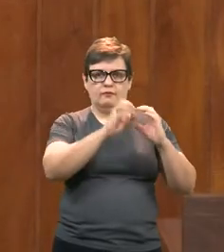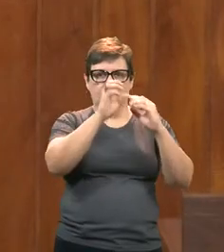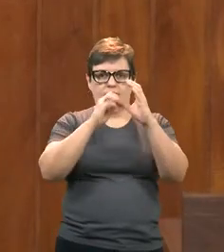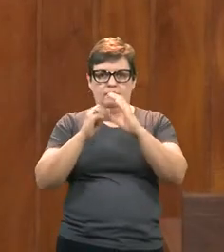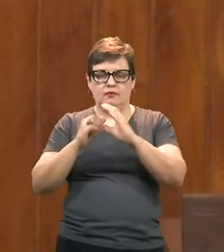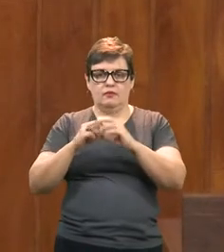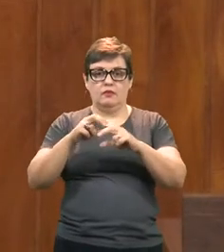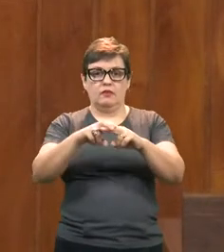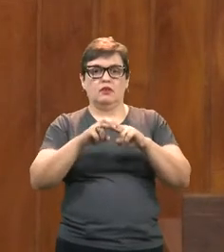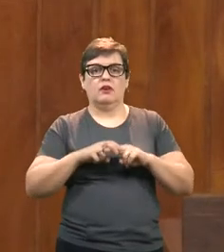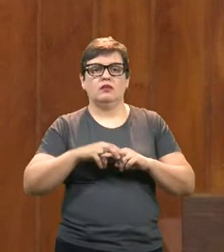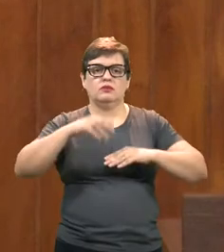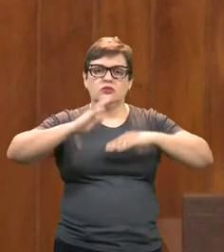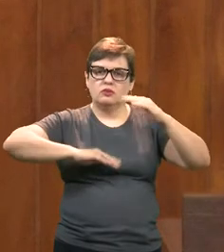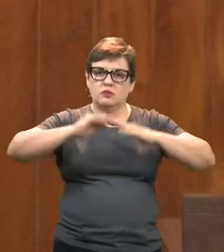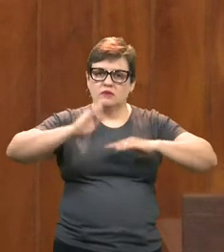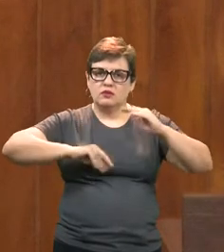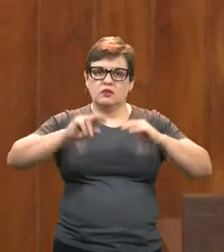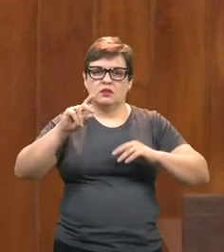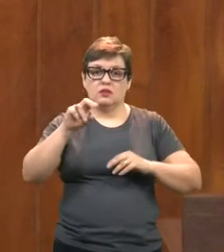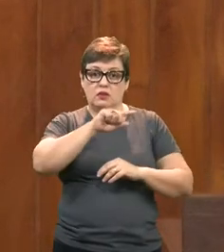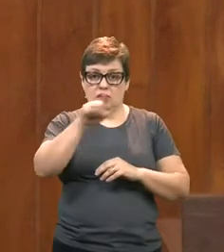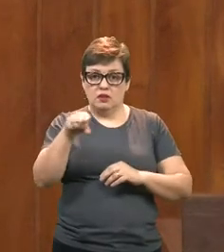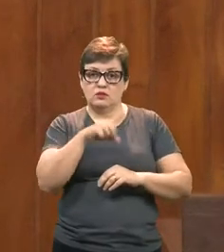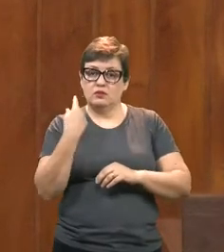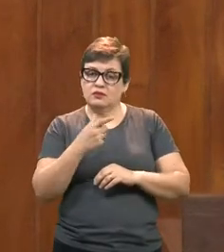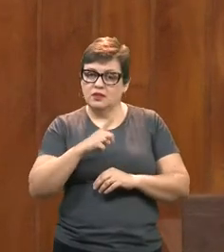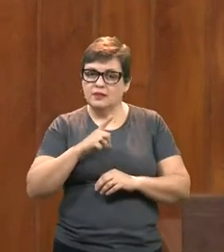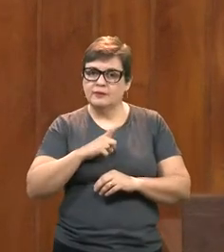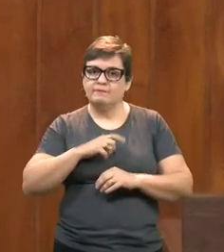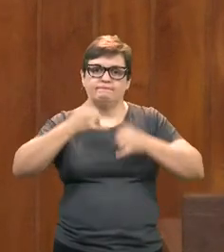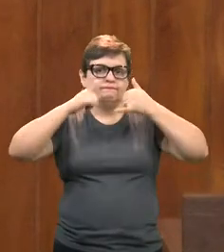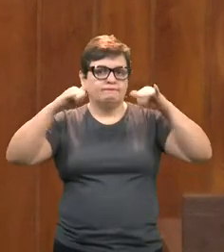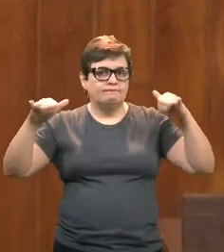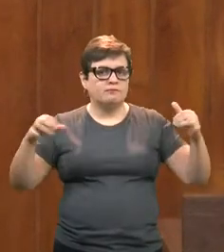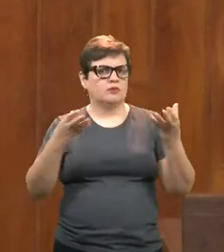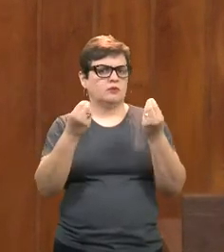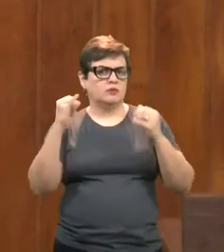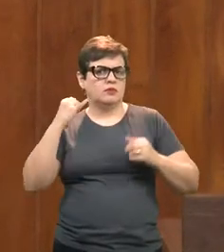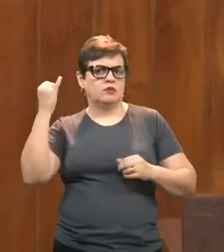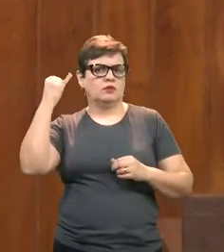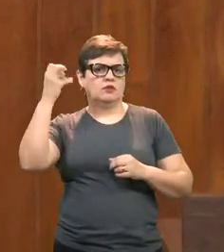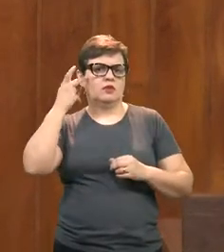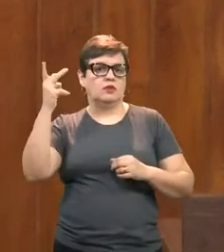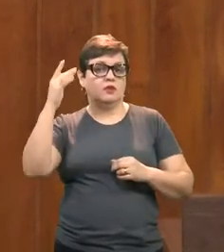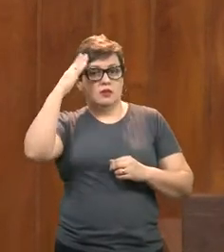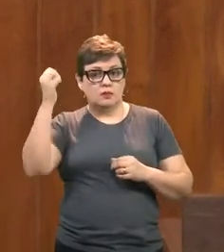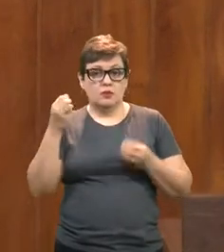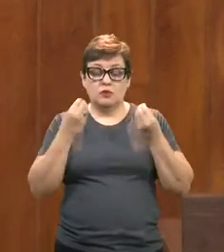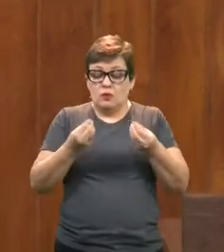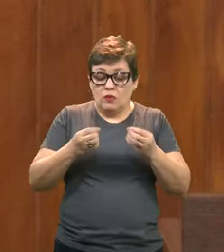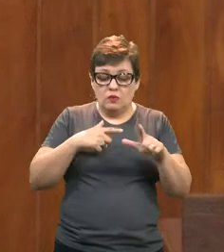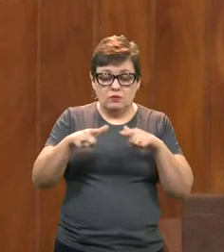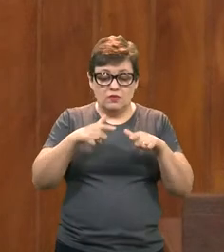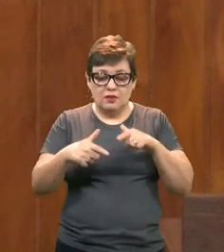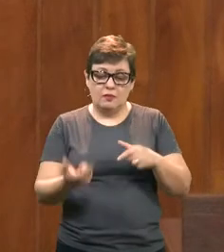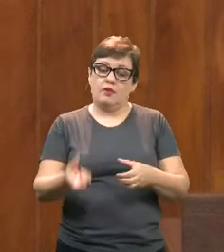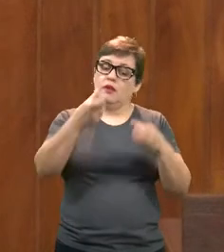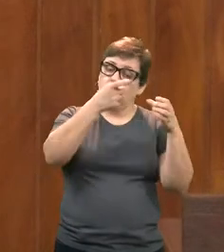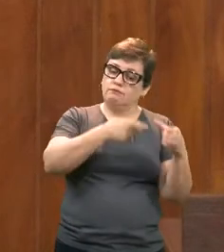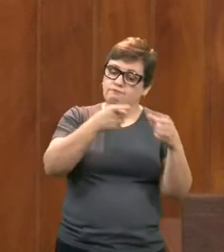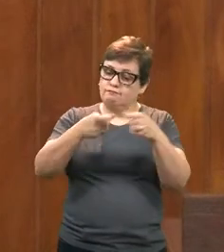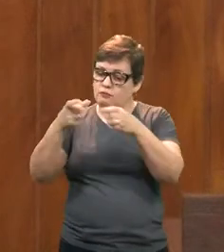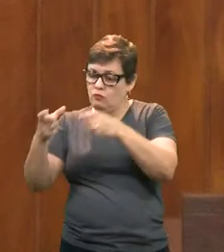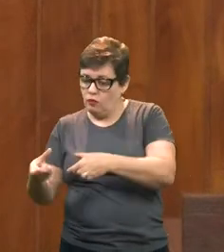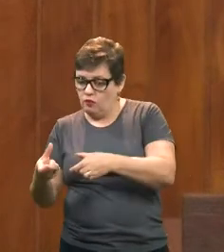graças a profissionais como esses, nós hoje temos informações preciosas para saber, inclusive, como o canabidiol atua, onde atua.